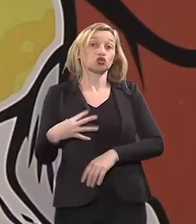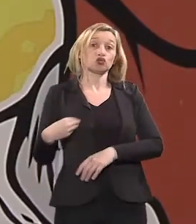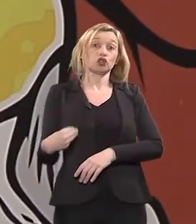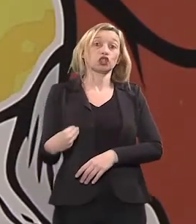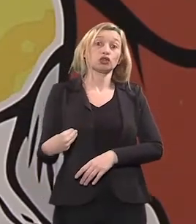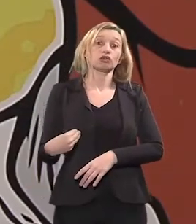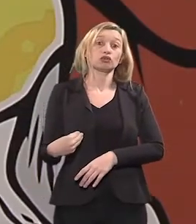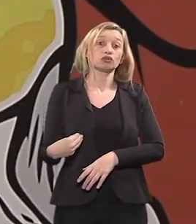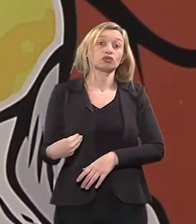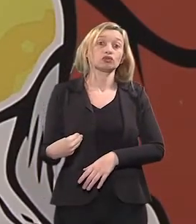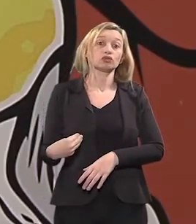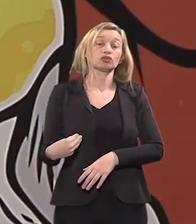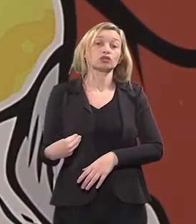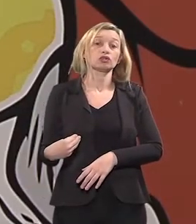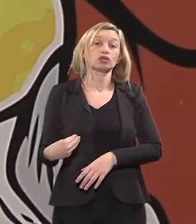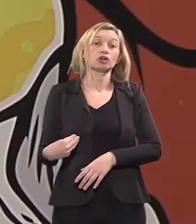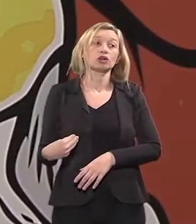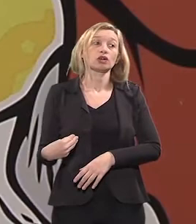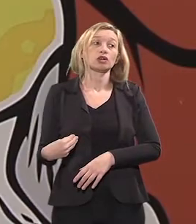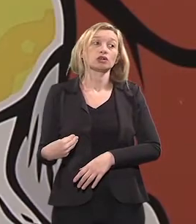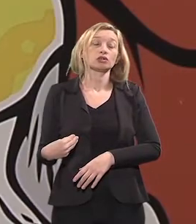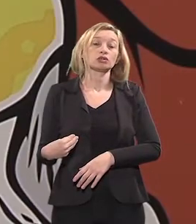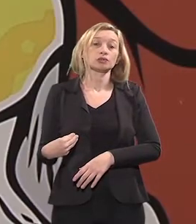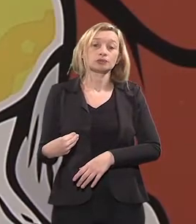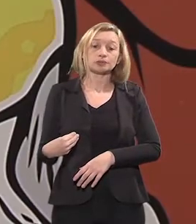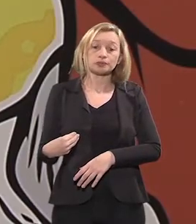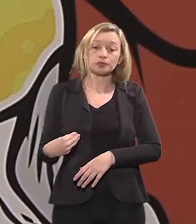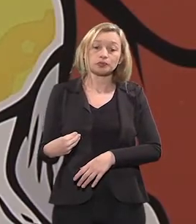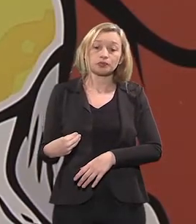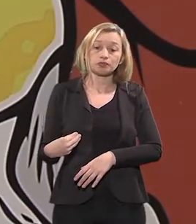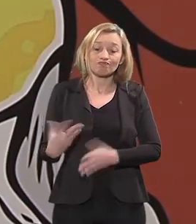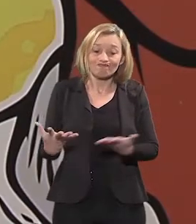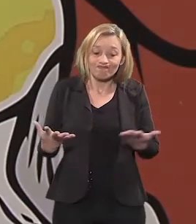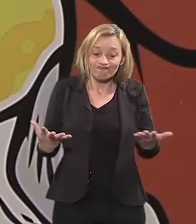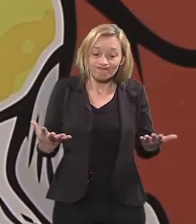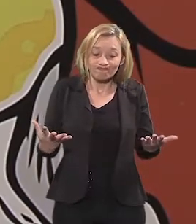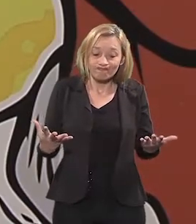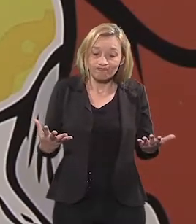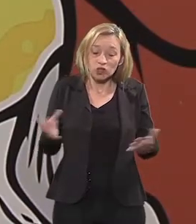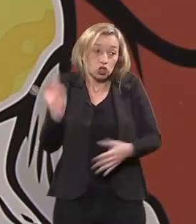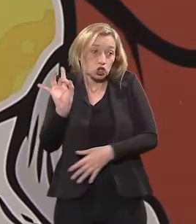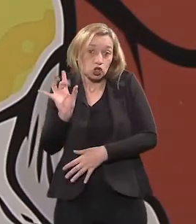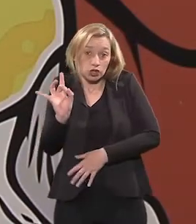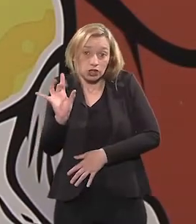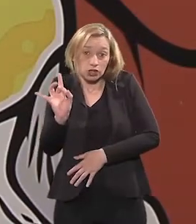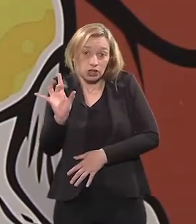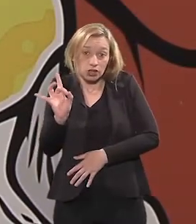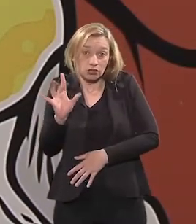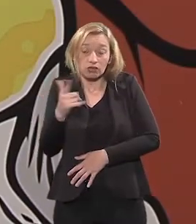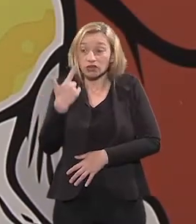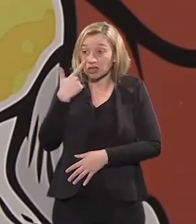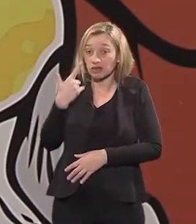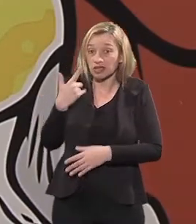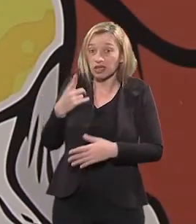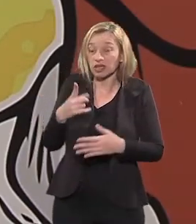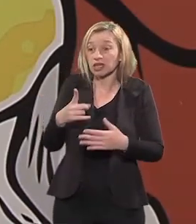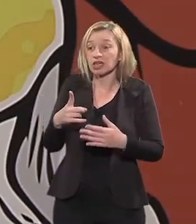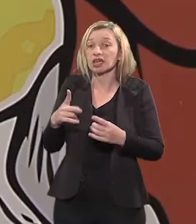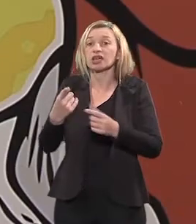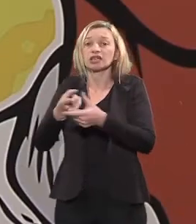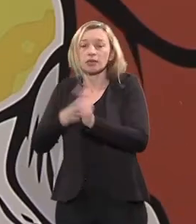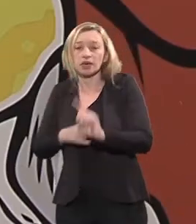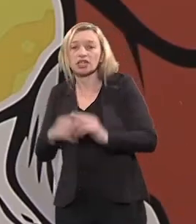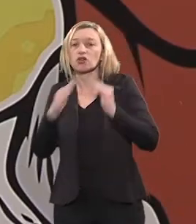os filhos ficam absolutamente sós, e aí você vai ter que depender